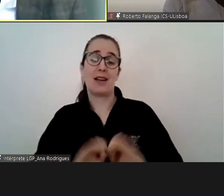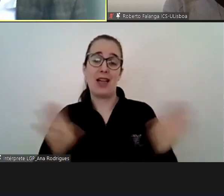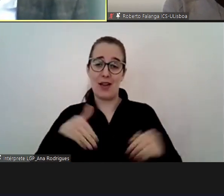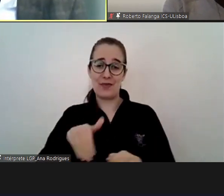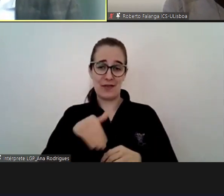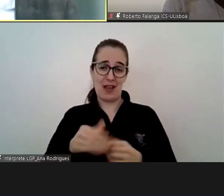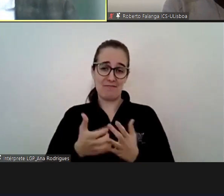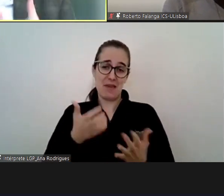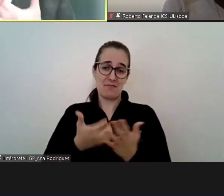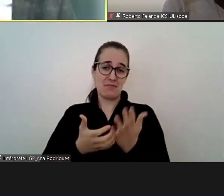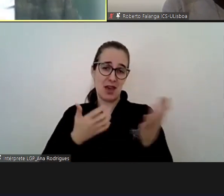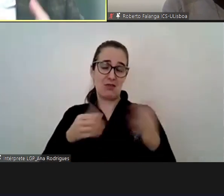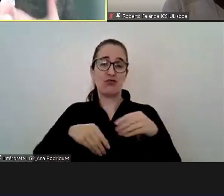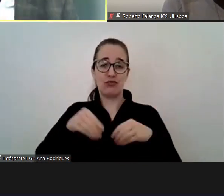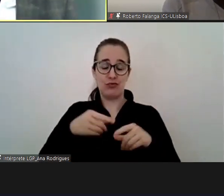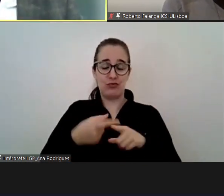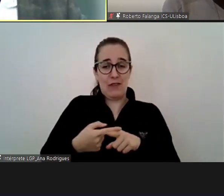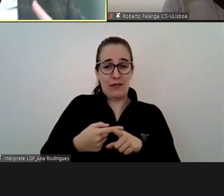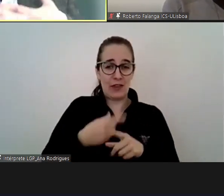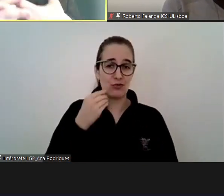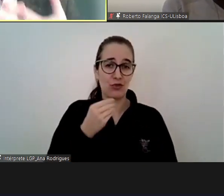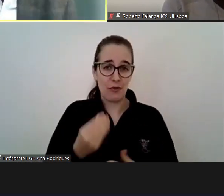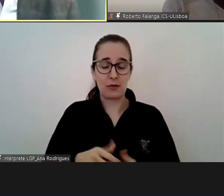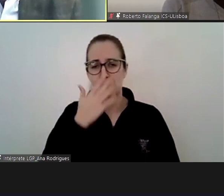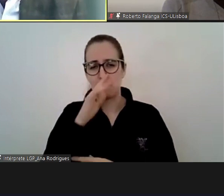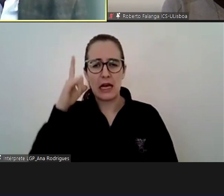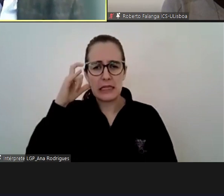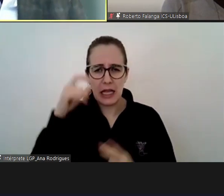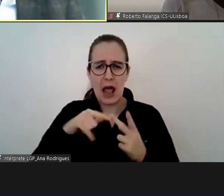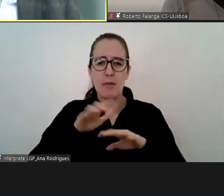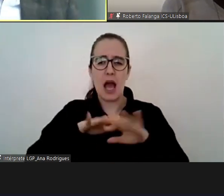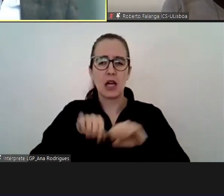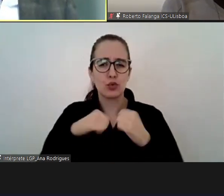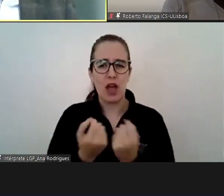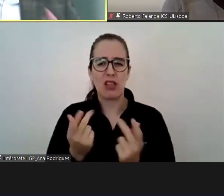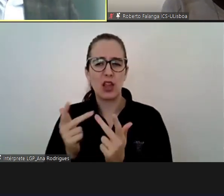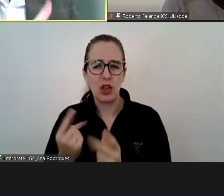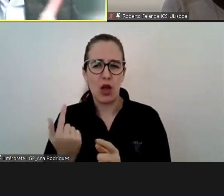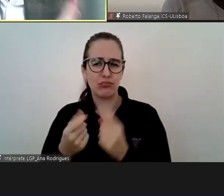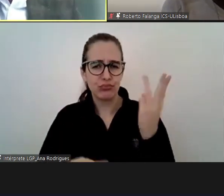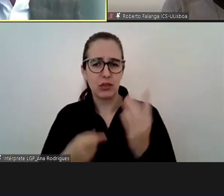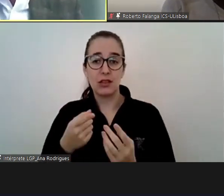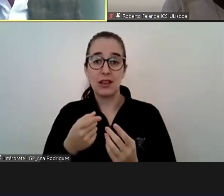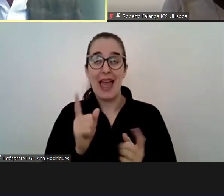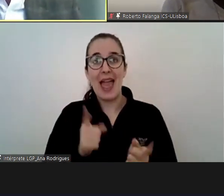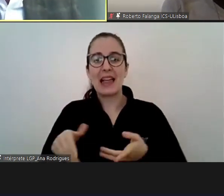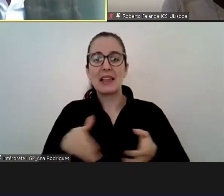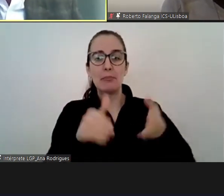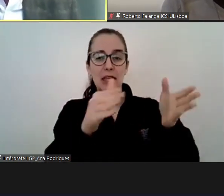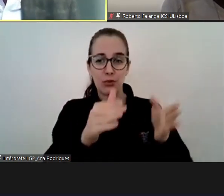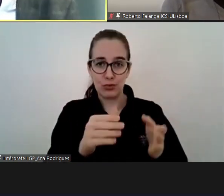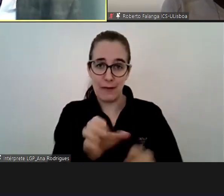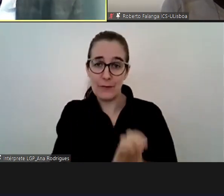mobilização do voto jovem. Agora, o TikTok, o Instagram e não sei o quê, são mecanismos, não são fins em si mesmos, são